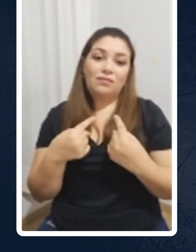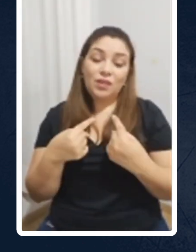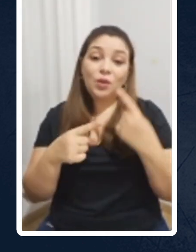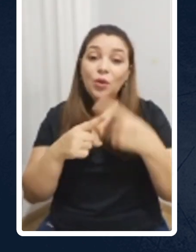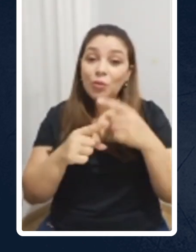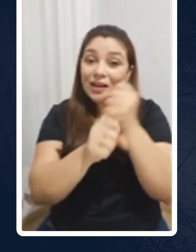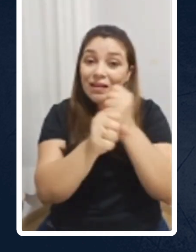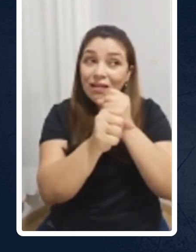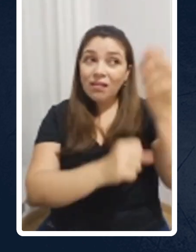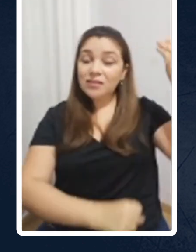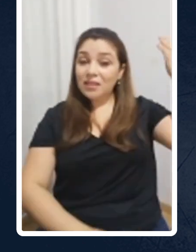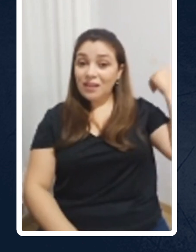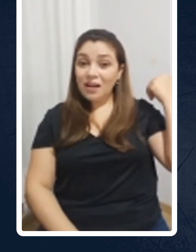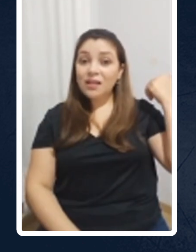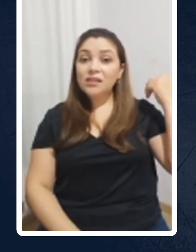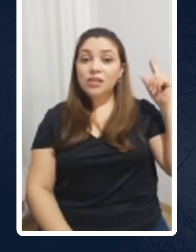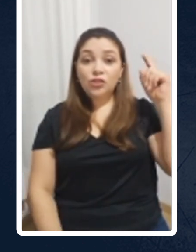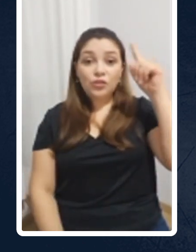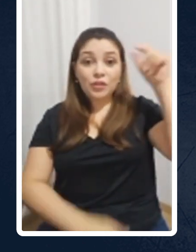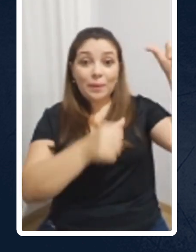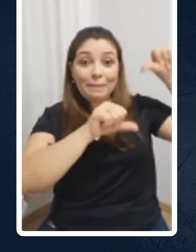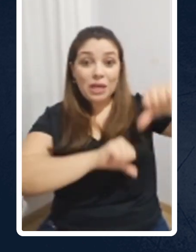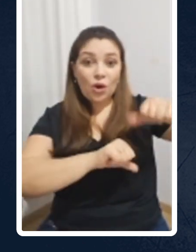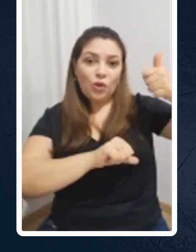era mais difícil ainda, não?